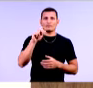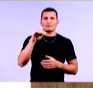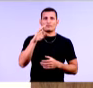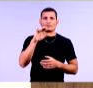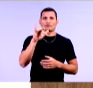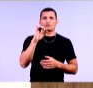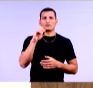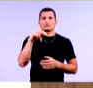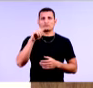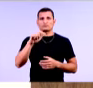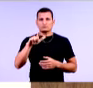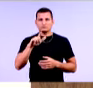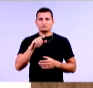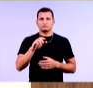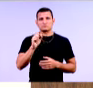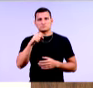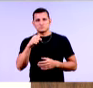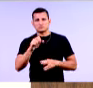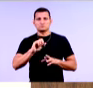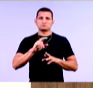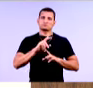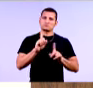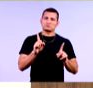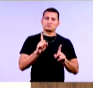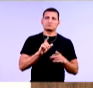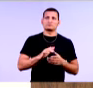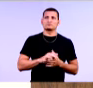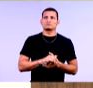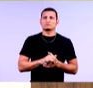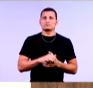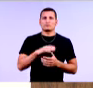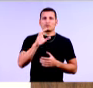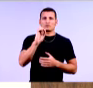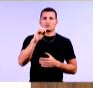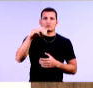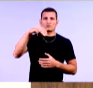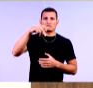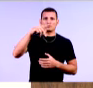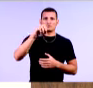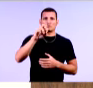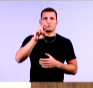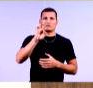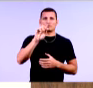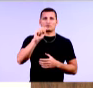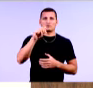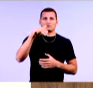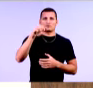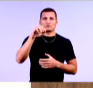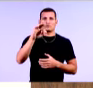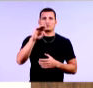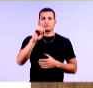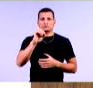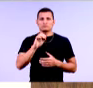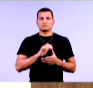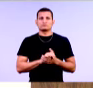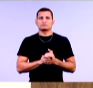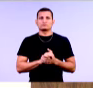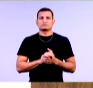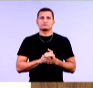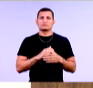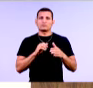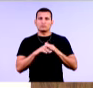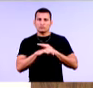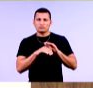se é funcional, sim ou não, no caso. Comportamento, conexão de dados, telefone e guarda de